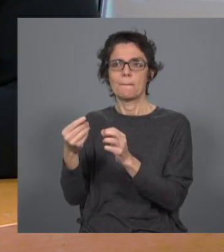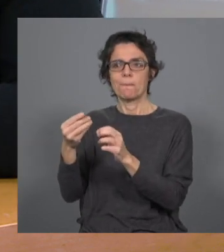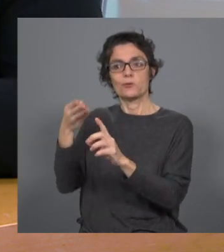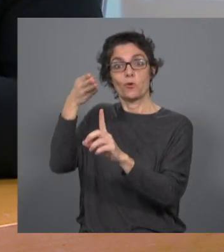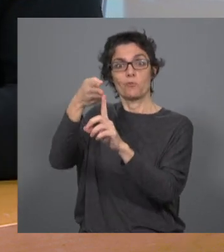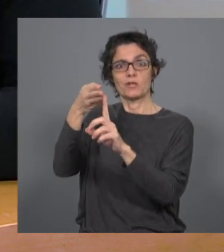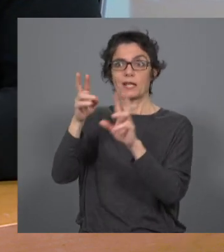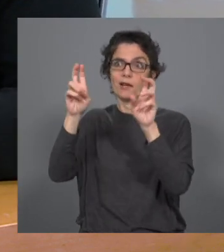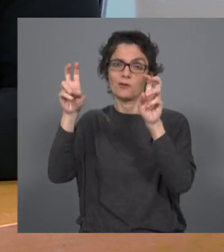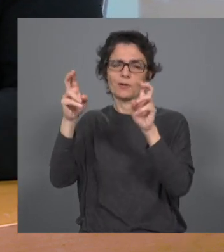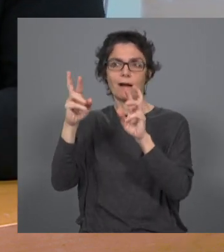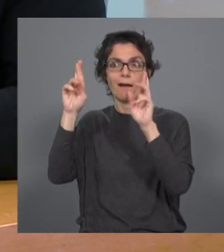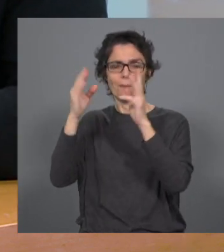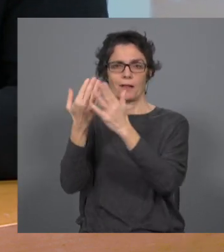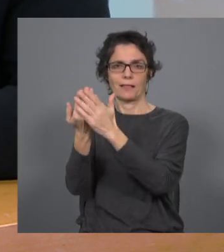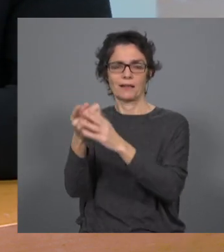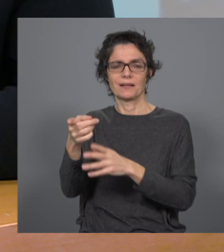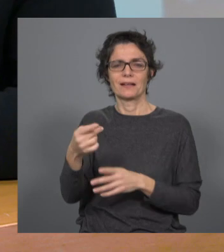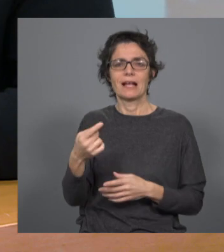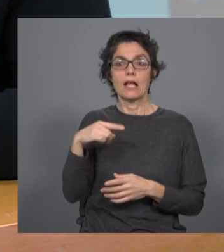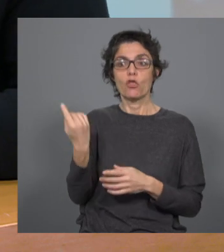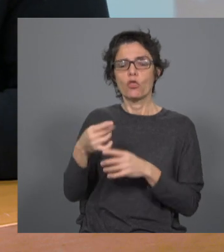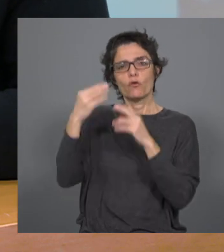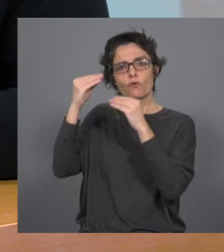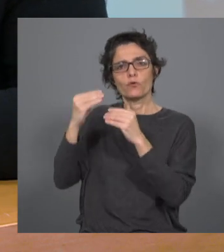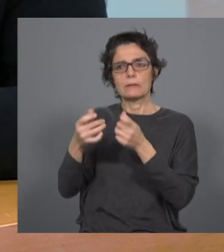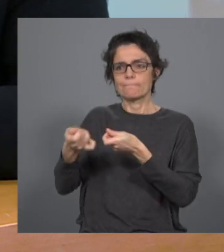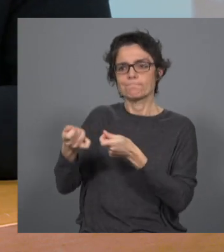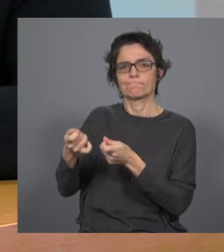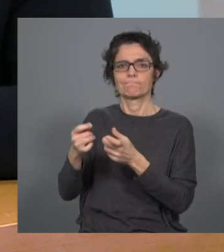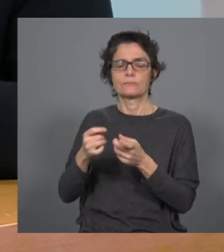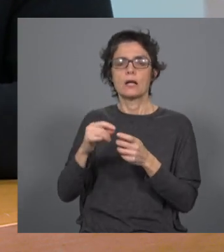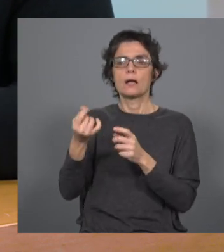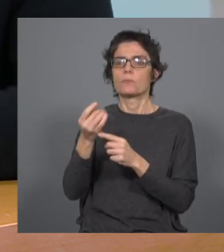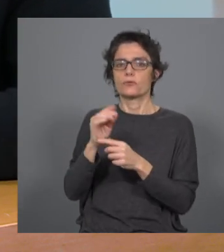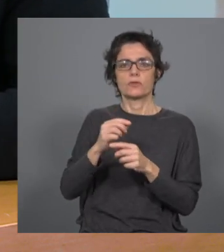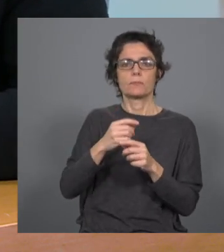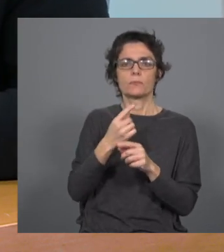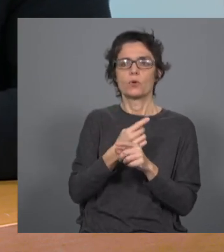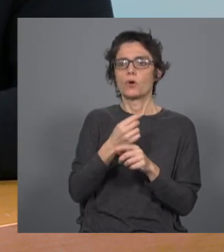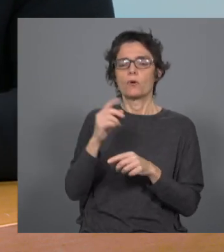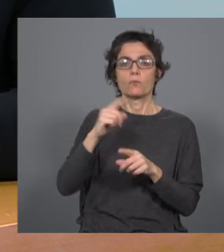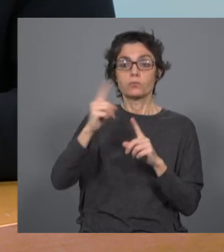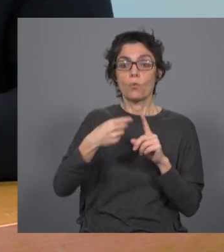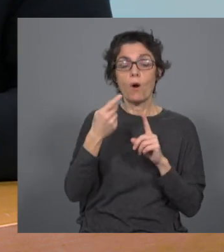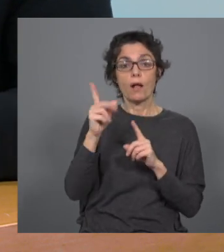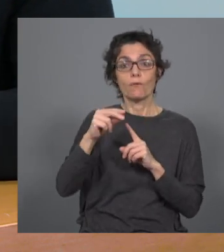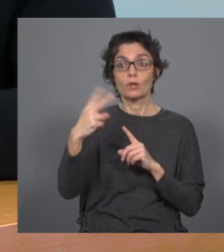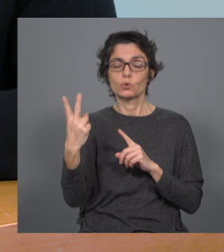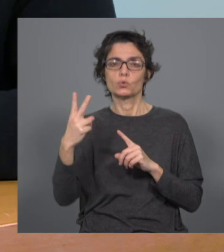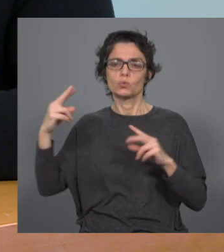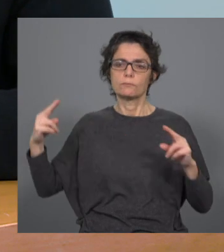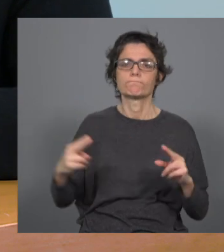quais normalmente organizamos ações de formação, organizamos 2 ou 3 retiros por ano, criamos também vários